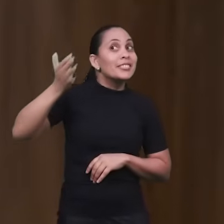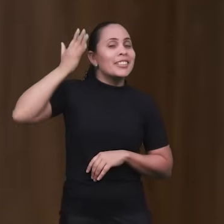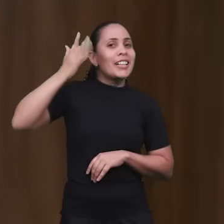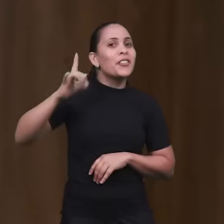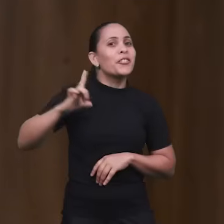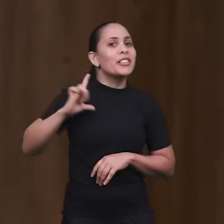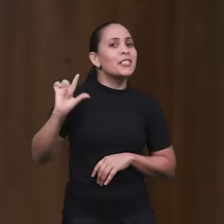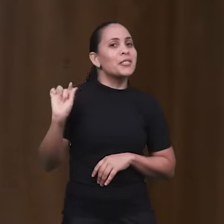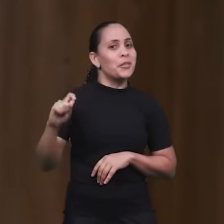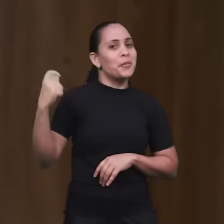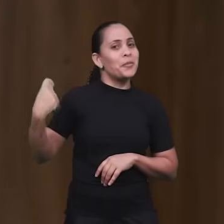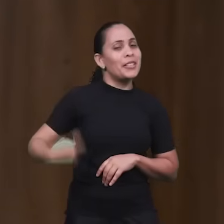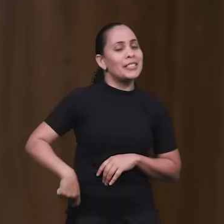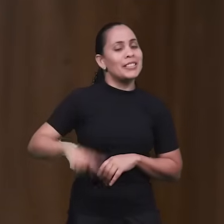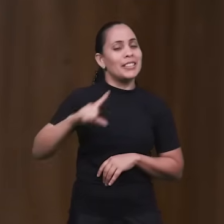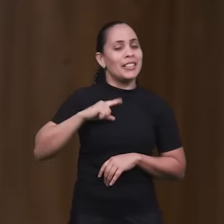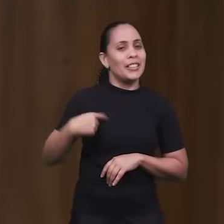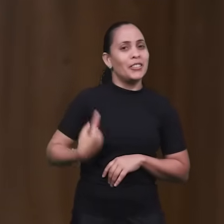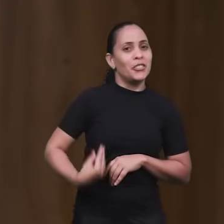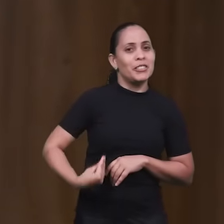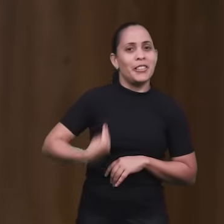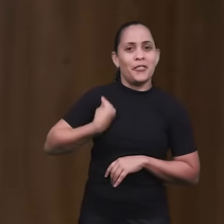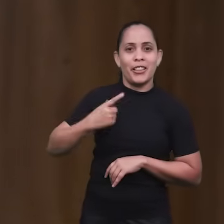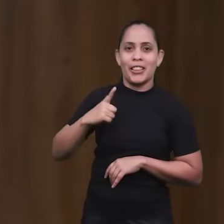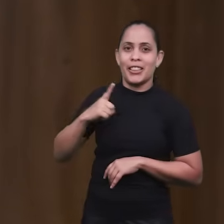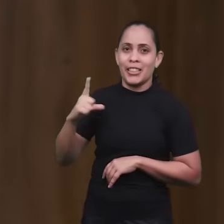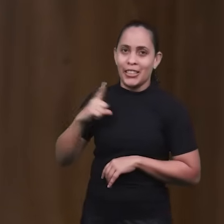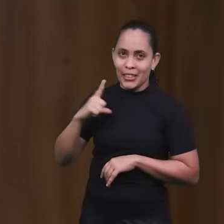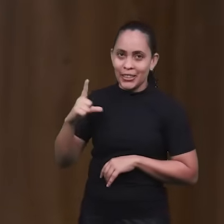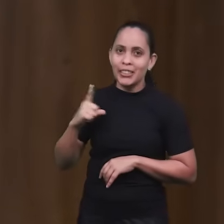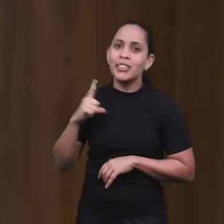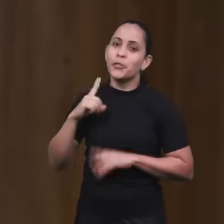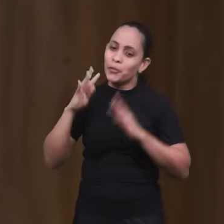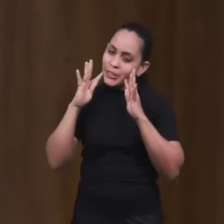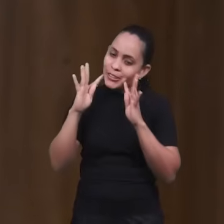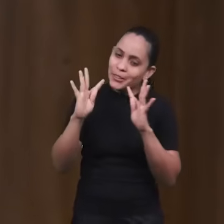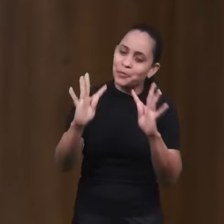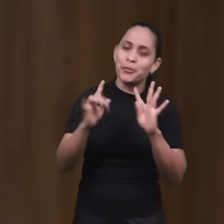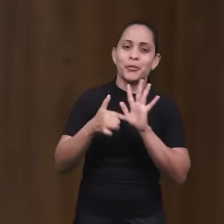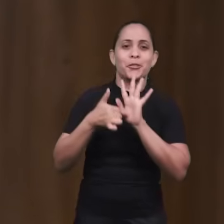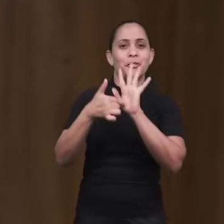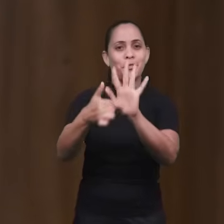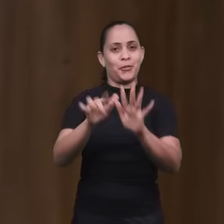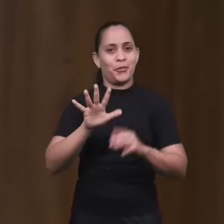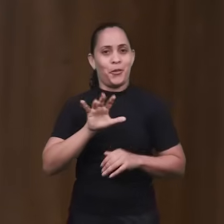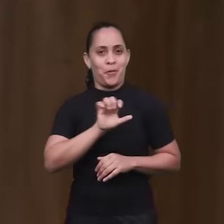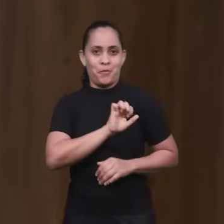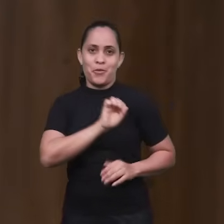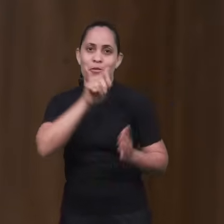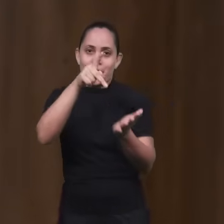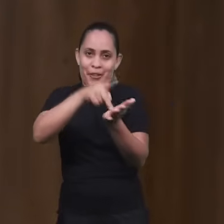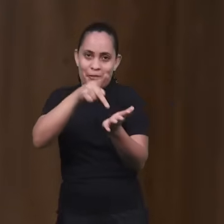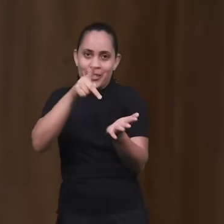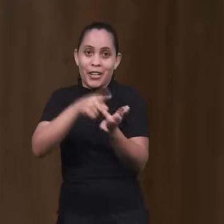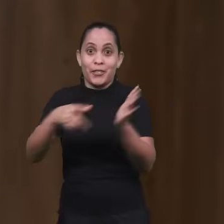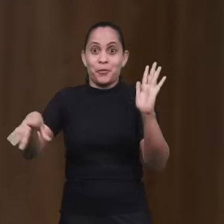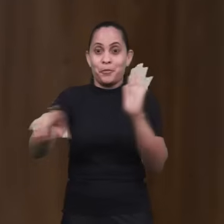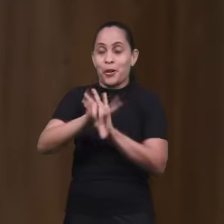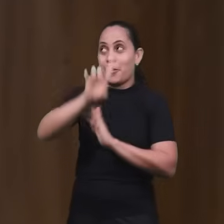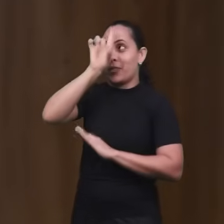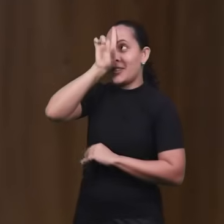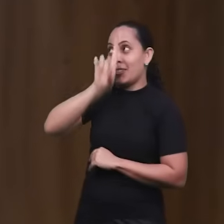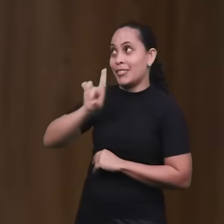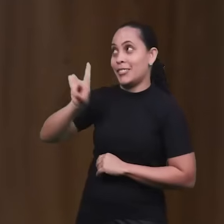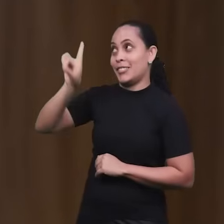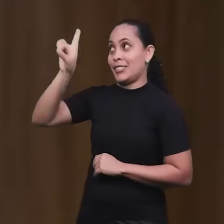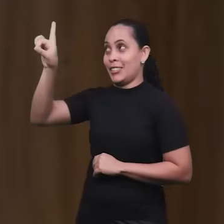exige que nossa vida seja um exemplo visível do amor e da verdade de Deus.